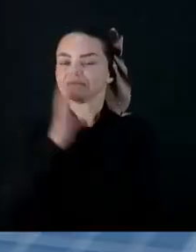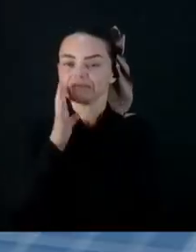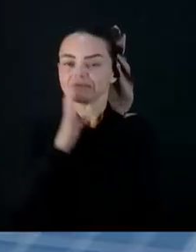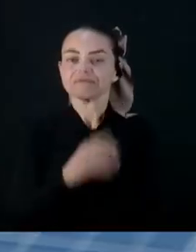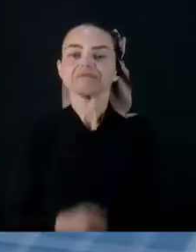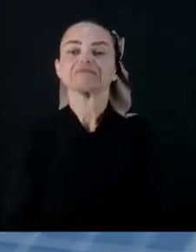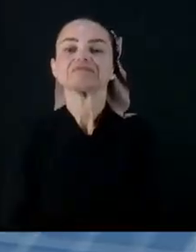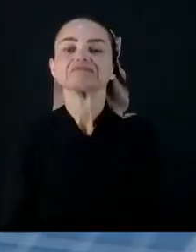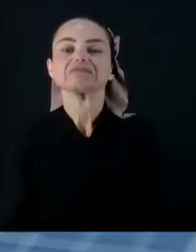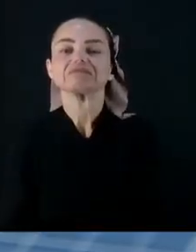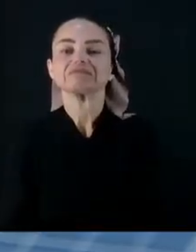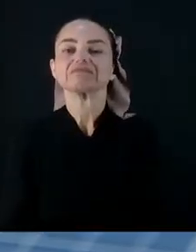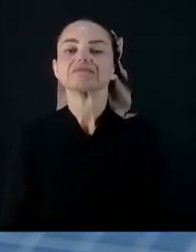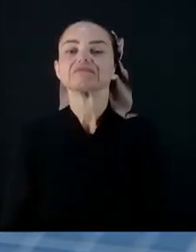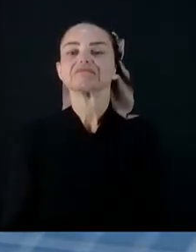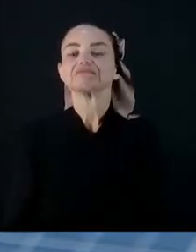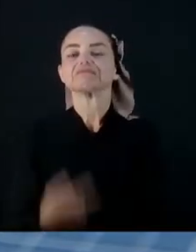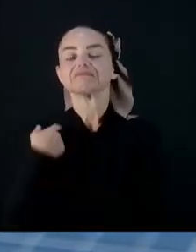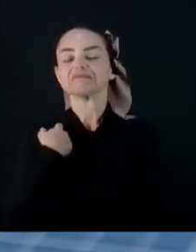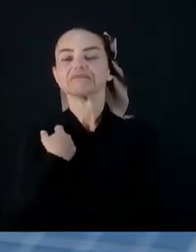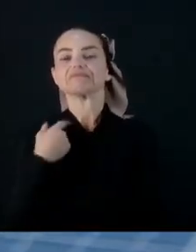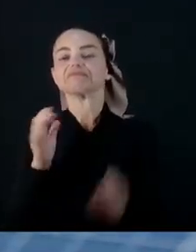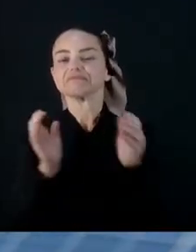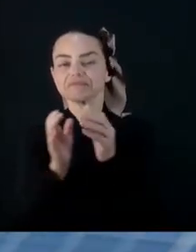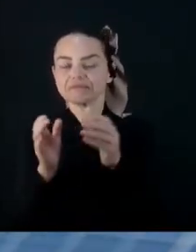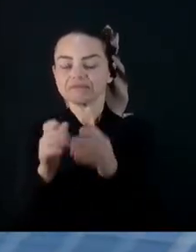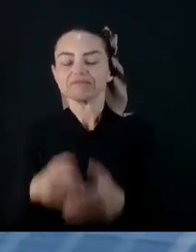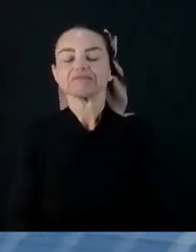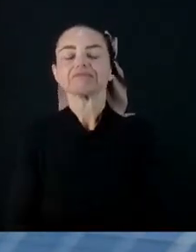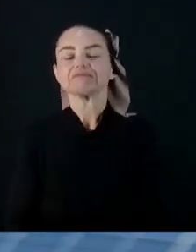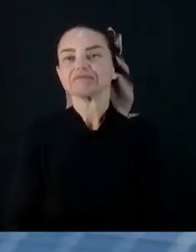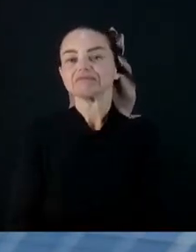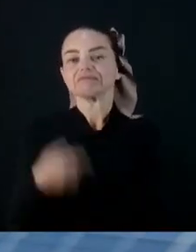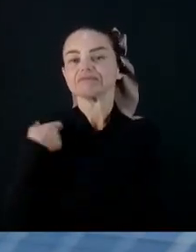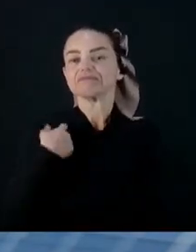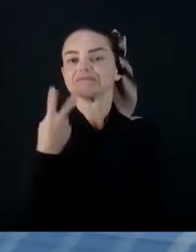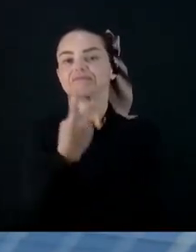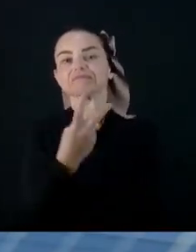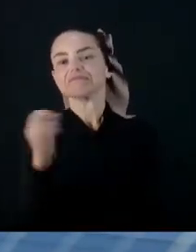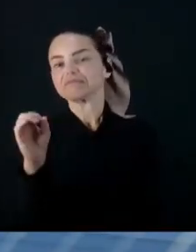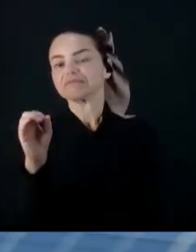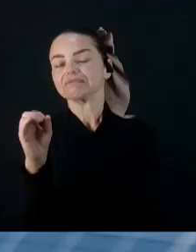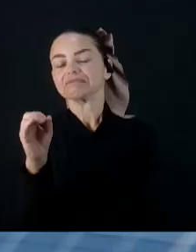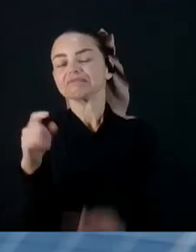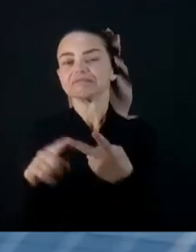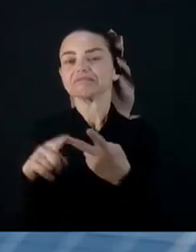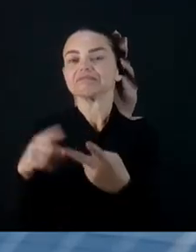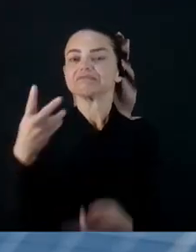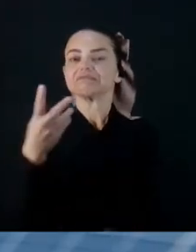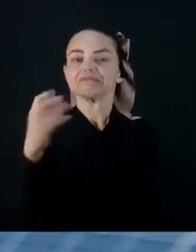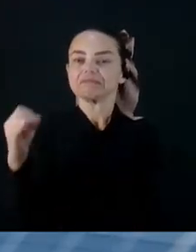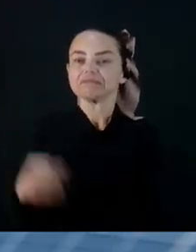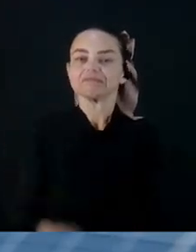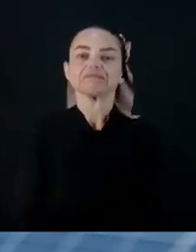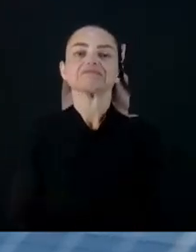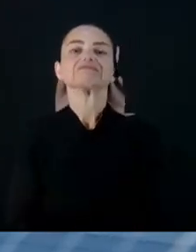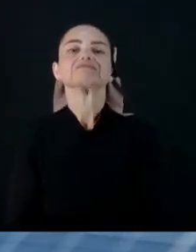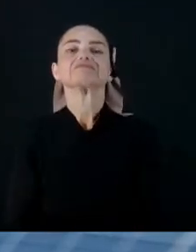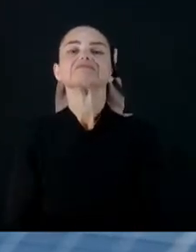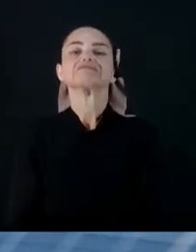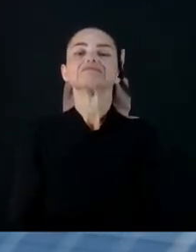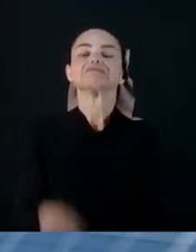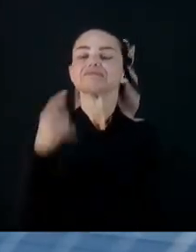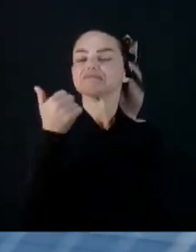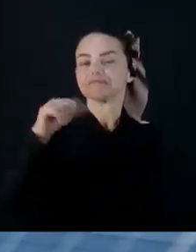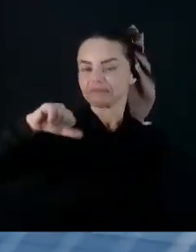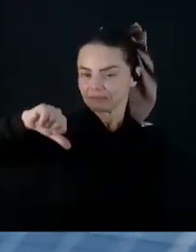Aí a gente tá com um pedaço ali de tecido de 20 por 20, por Uhum. exemplo. Eu vou fazer num molde de 19